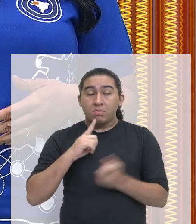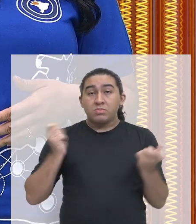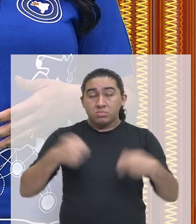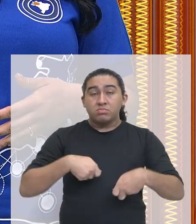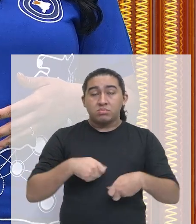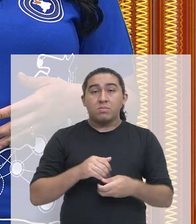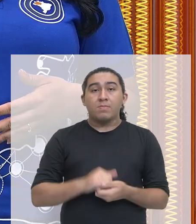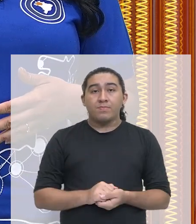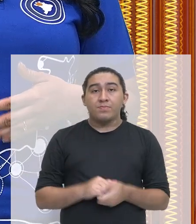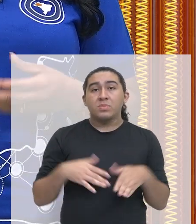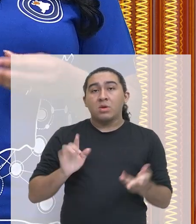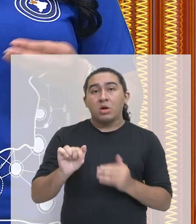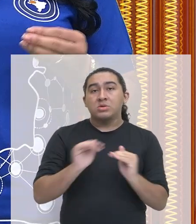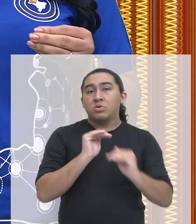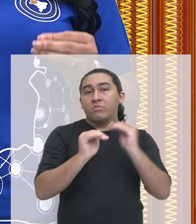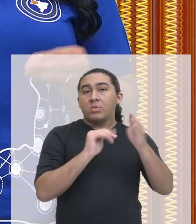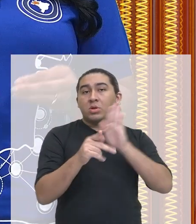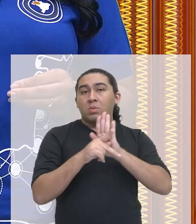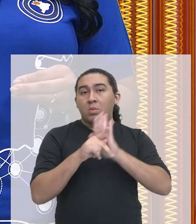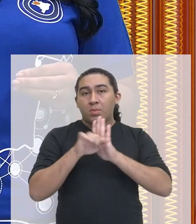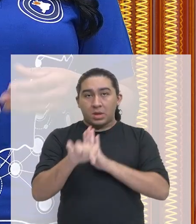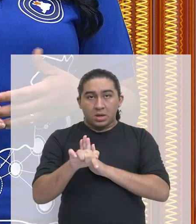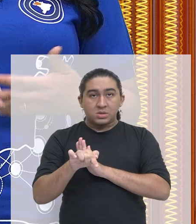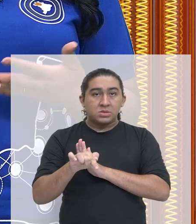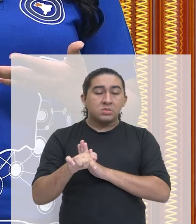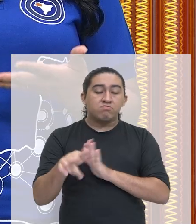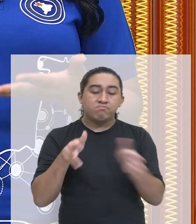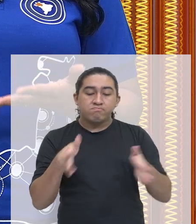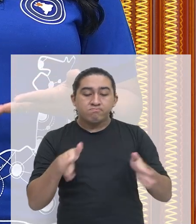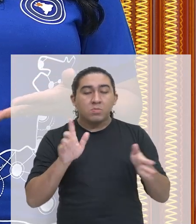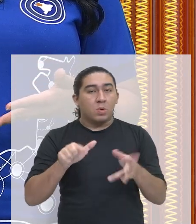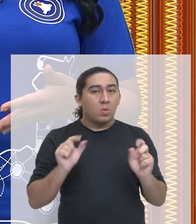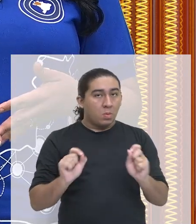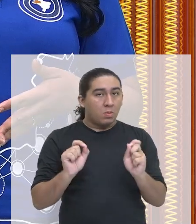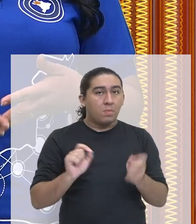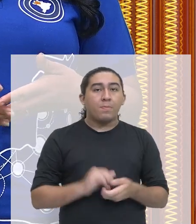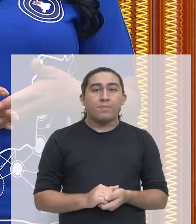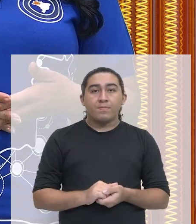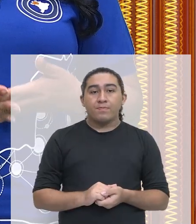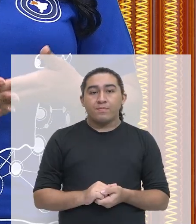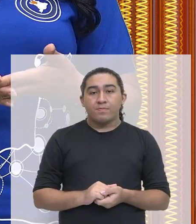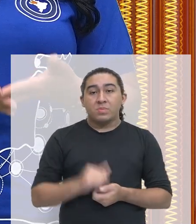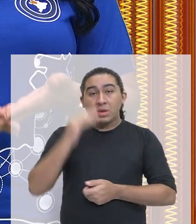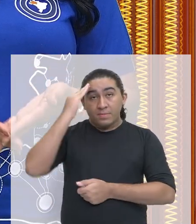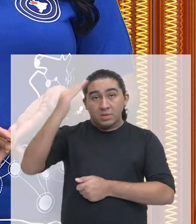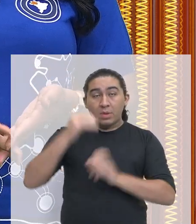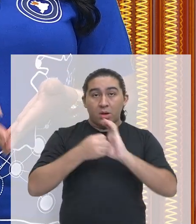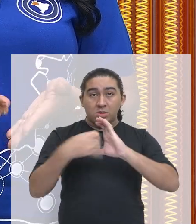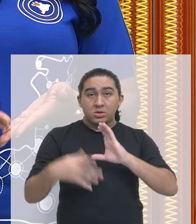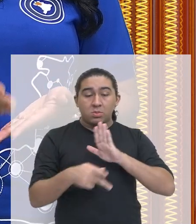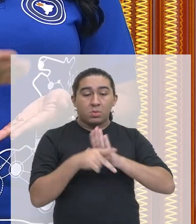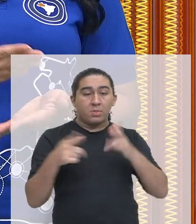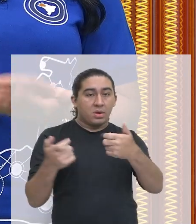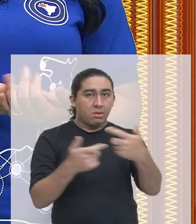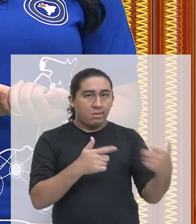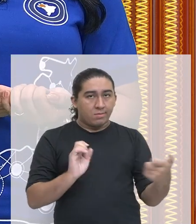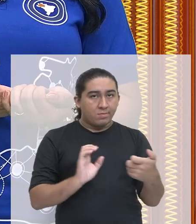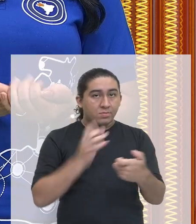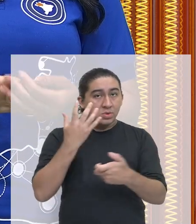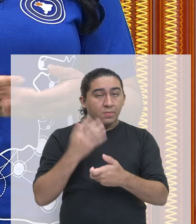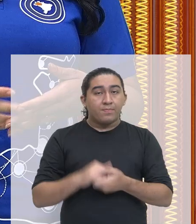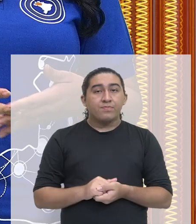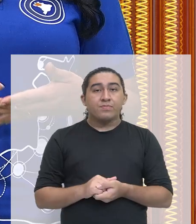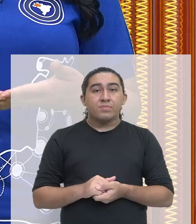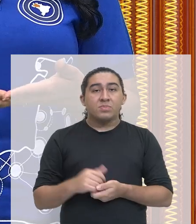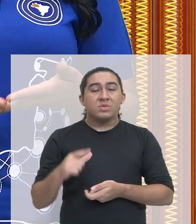presente até hoje, certo? Então, esse desenvolvimento dessa corrida armamentista foi um dos grandes aspectos da Guerra